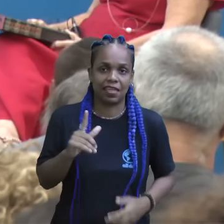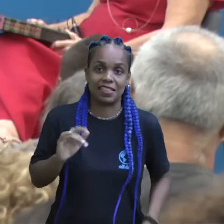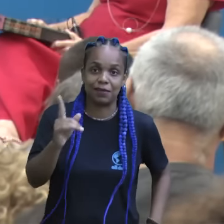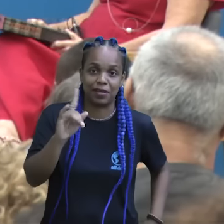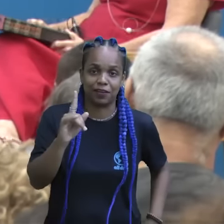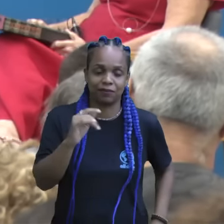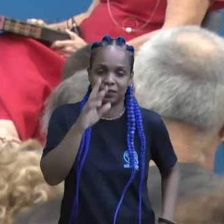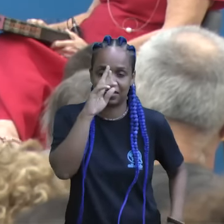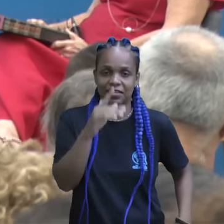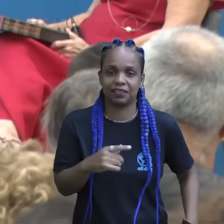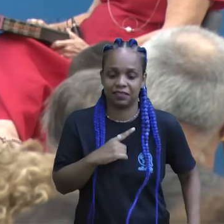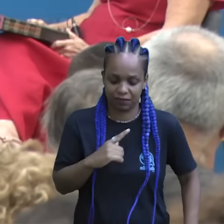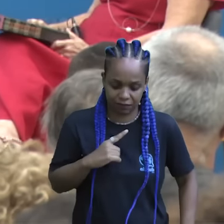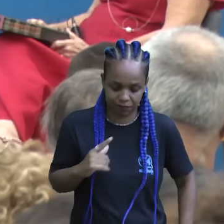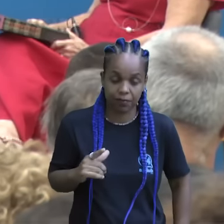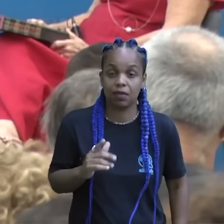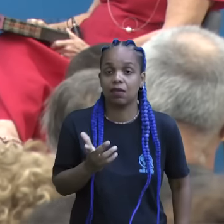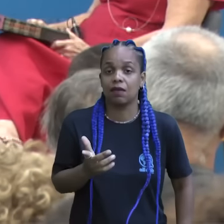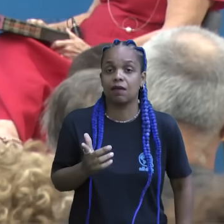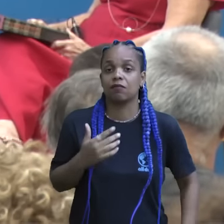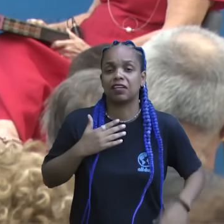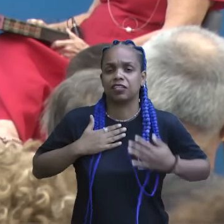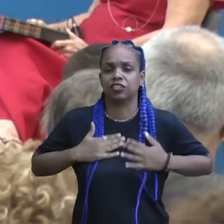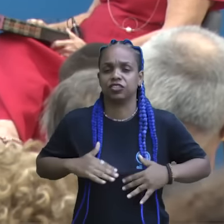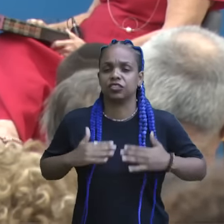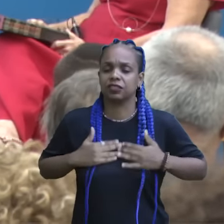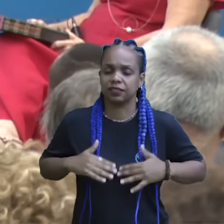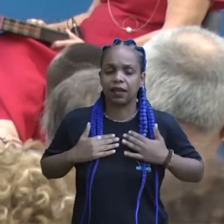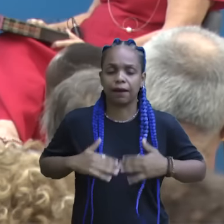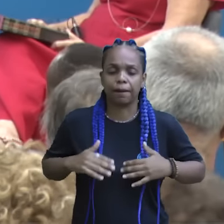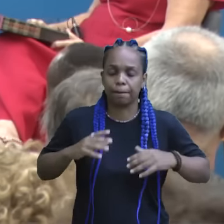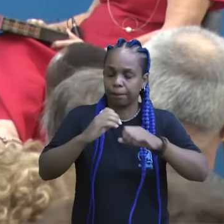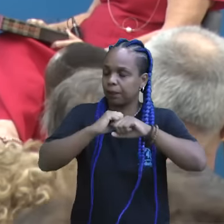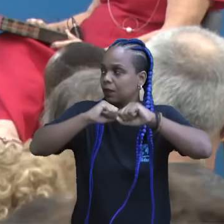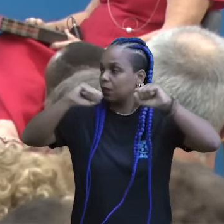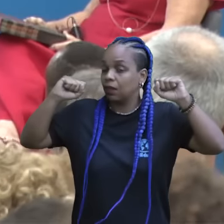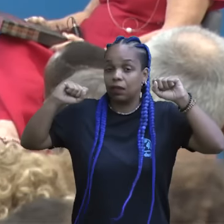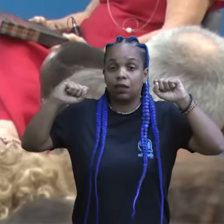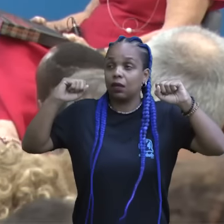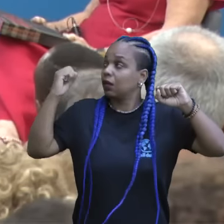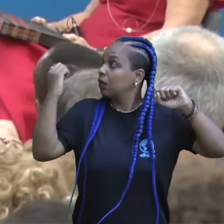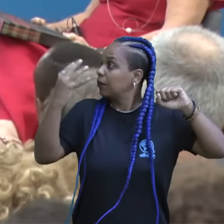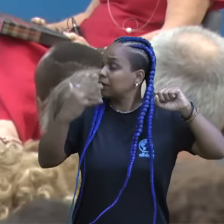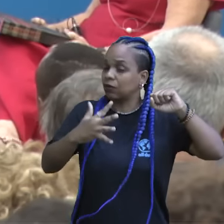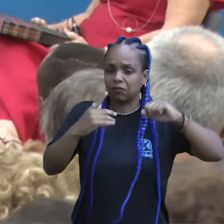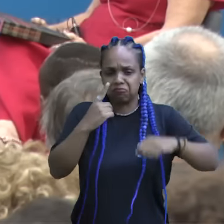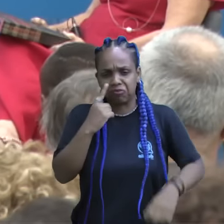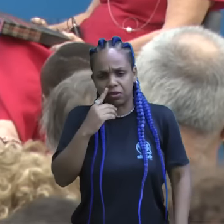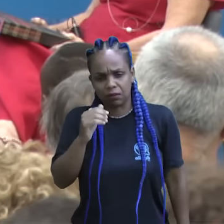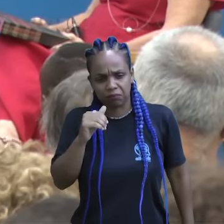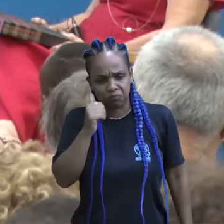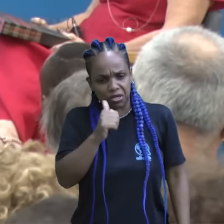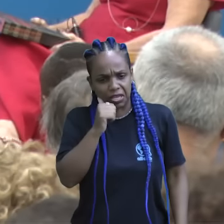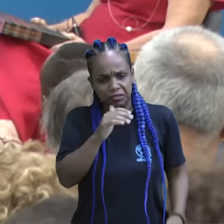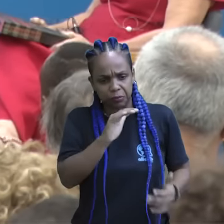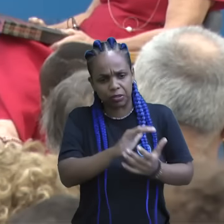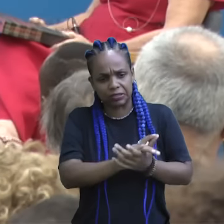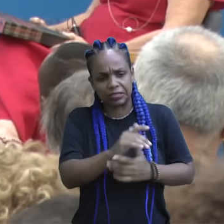sua mulher está trabalhando. Ele fala, que devo fazer? Trazer uma xícara de chá para ela, que está trabalhando por mim? Aí ele